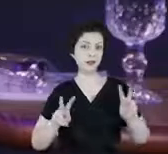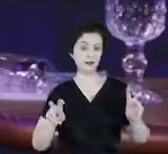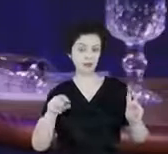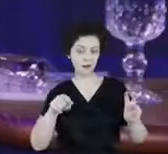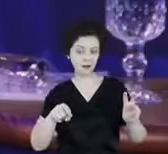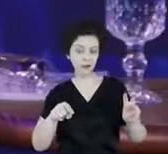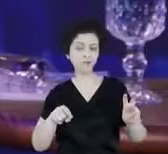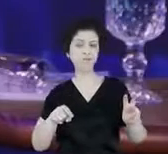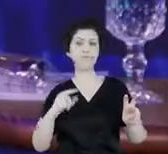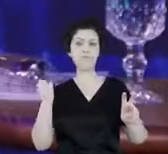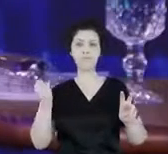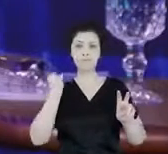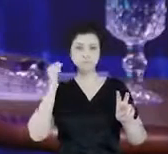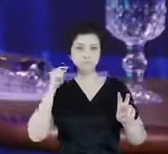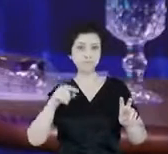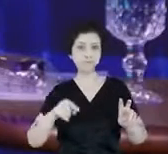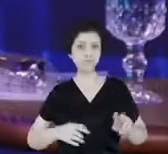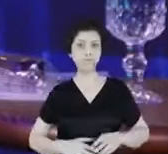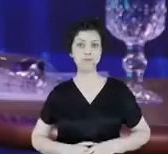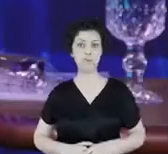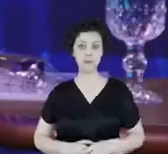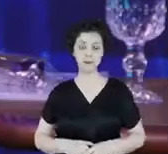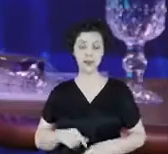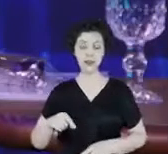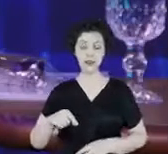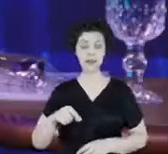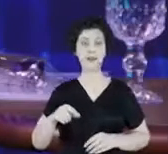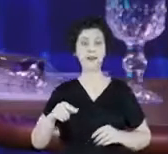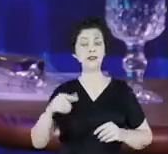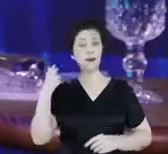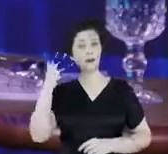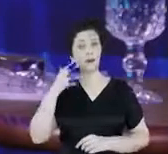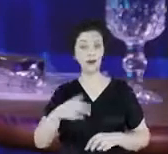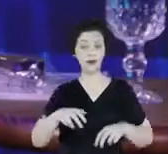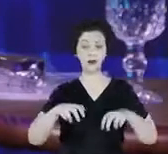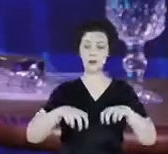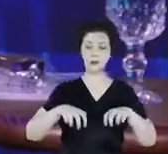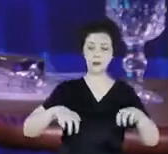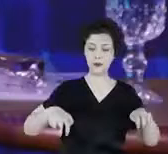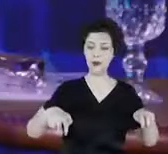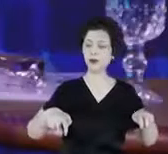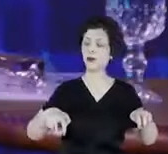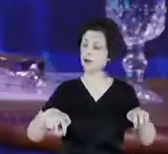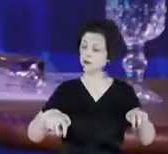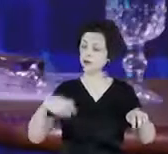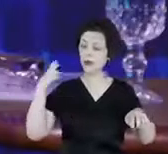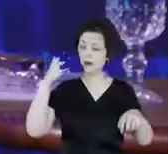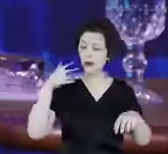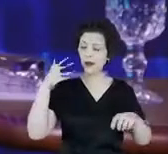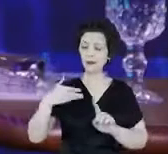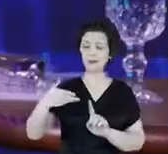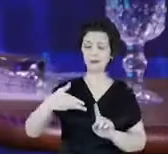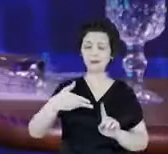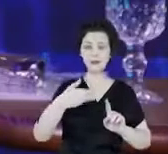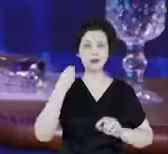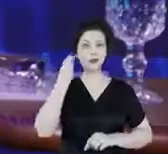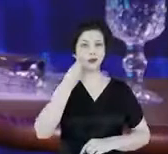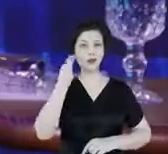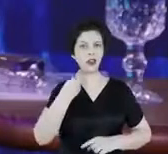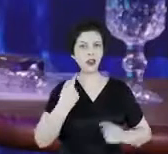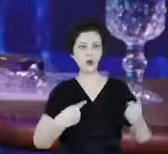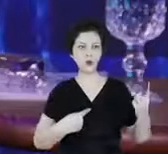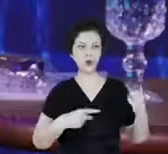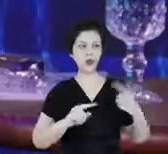a importância desse tema esse neste painel o citenel buscou trazer aqui experiências exitosas em digitalização